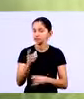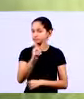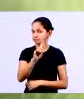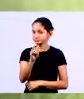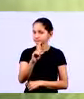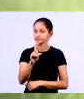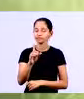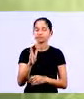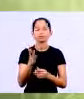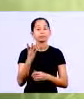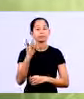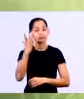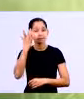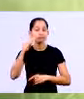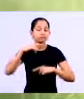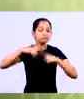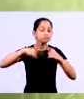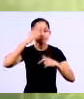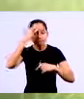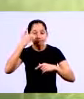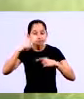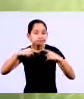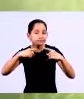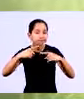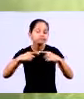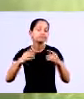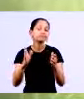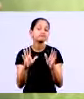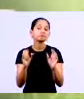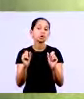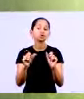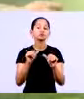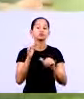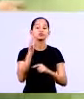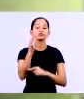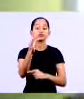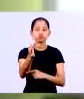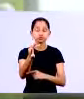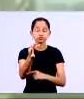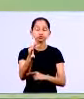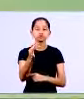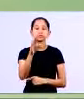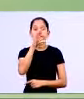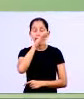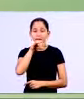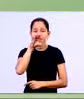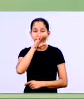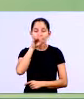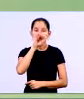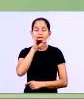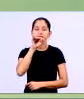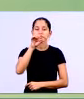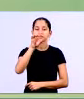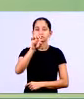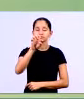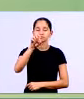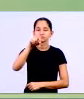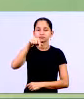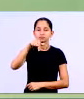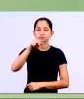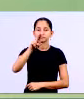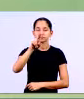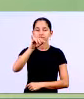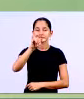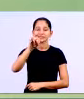não, pode ser que com o tempo, as pessoas comecem a pronunciar equino por causa